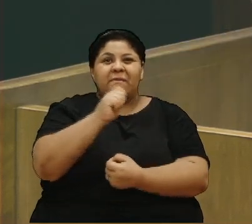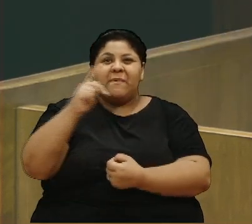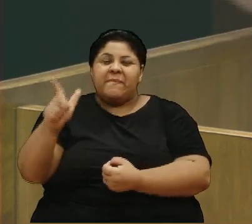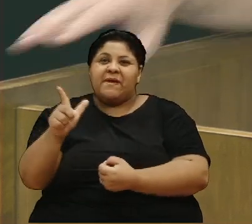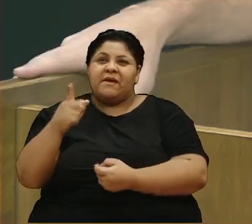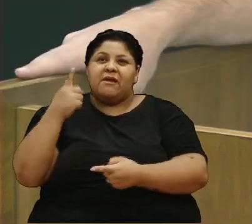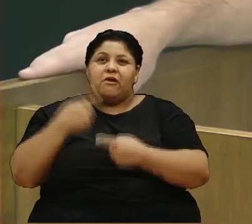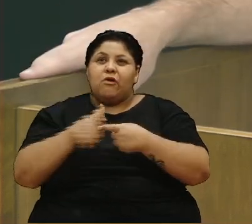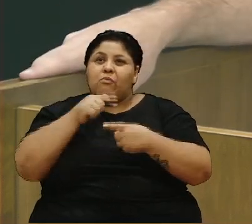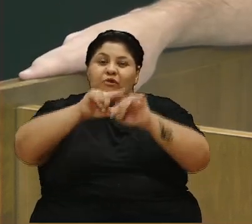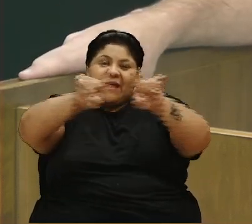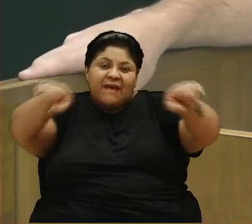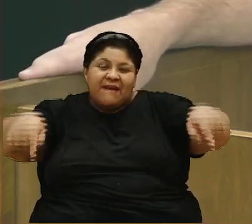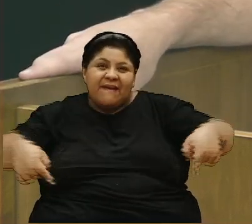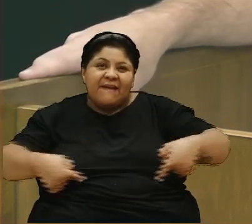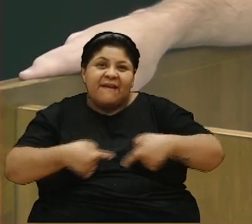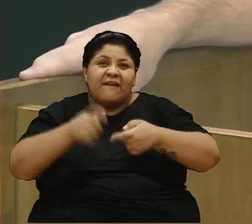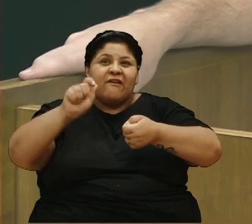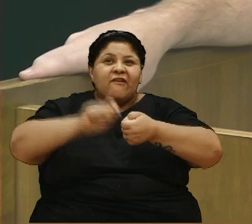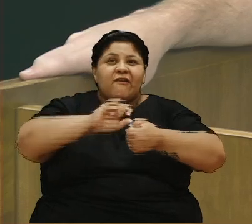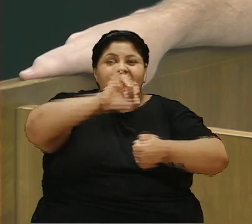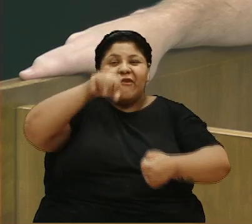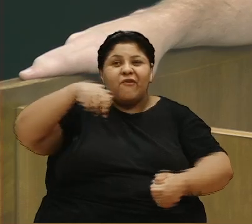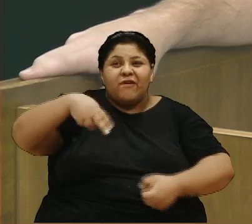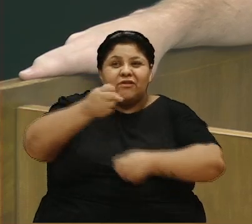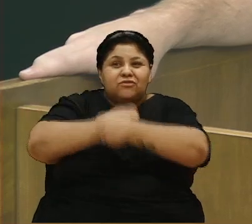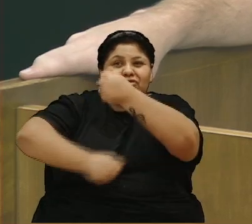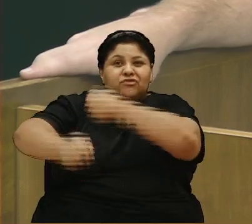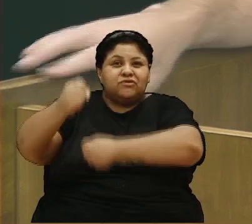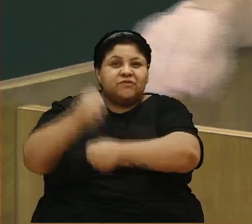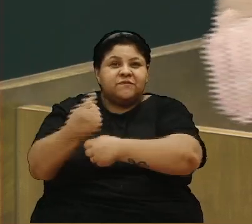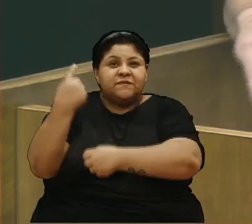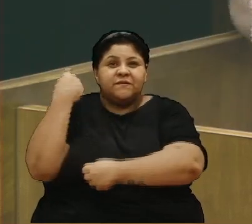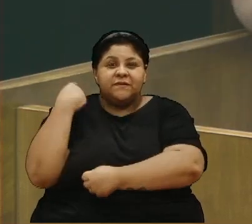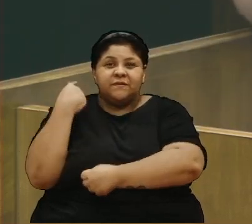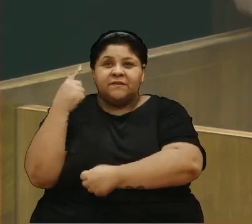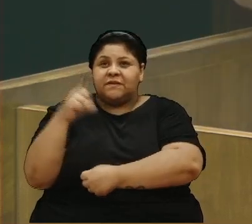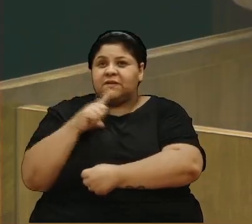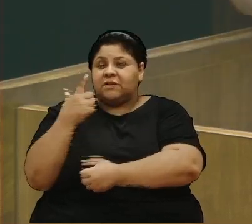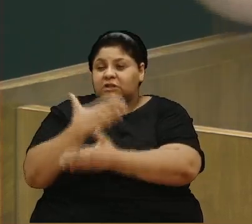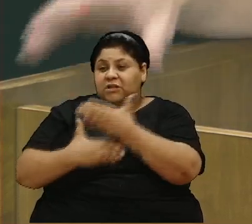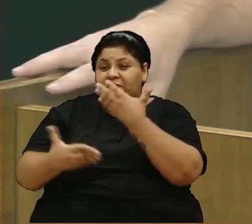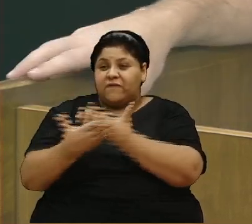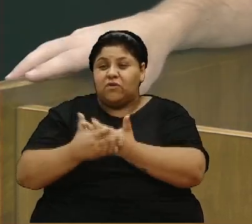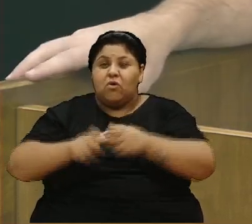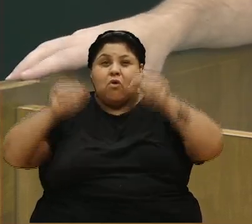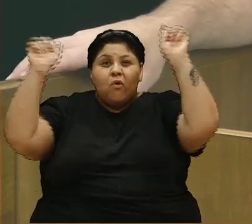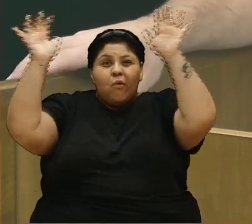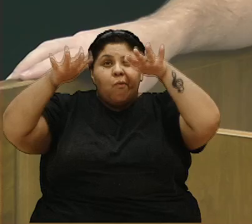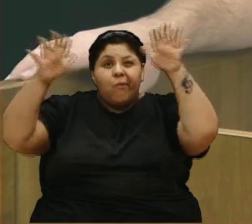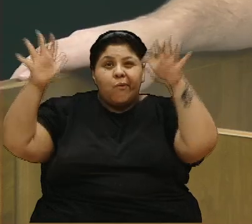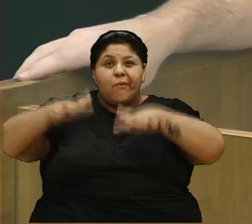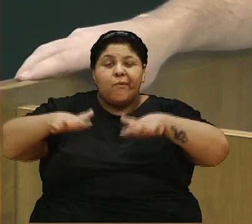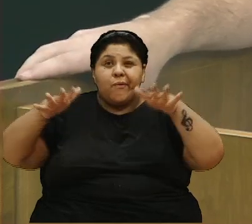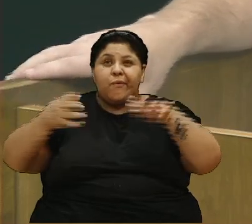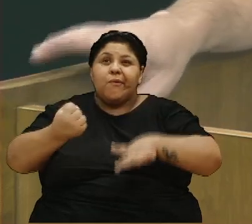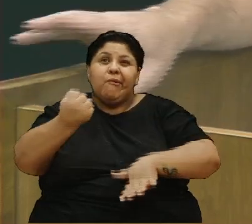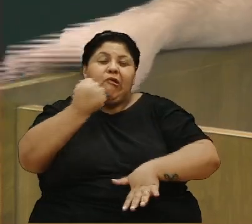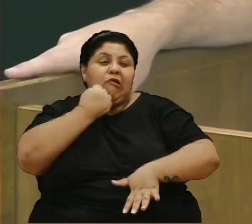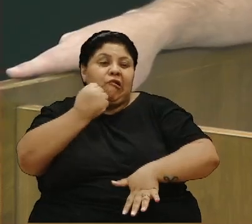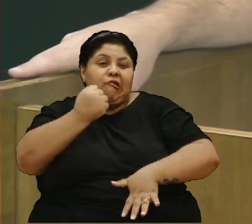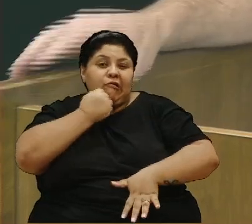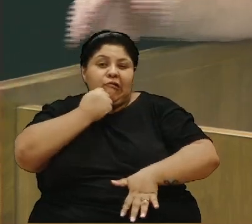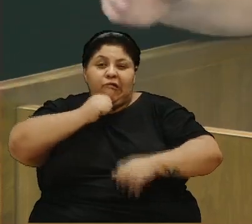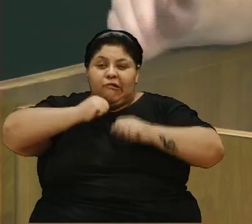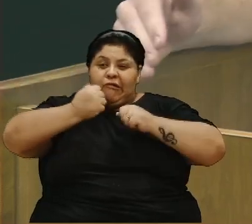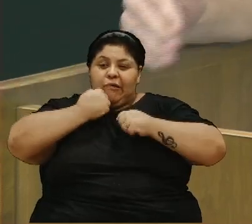e o mapeamento foi feito em junho do ano passado, bem quando teve toda aquela chuvarada lá, que chutava uma pedra, brotava água, não